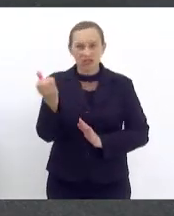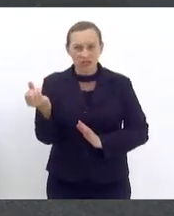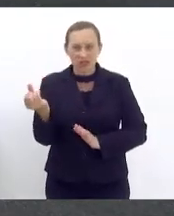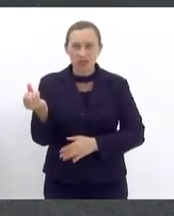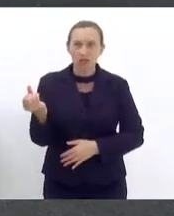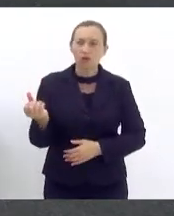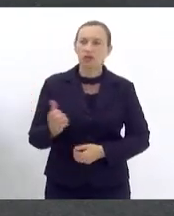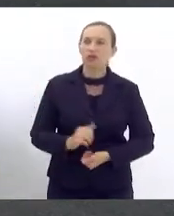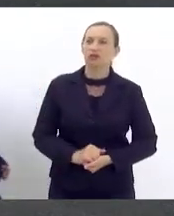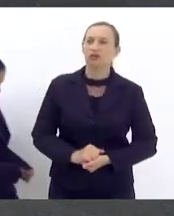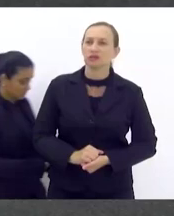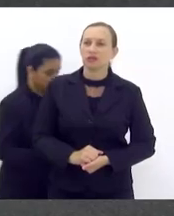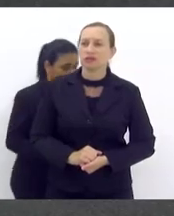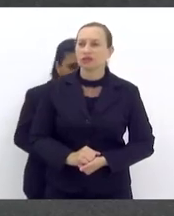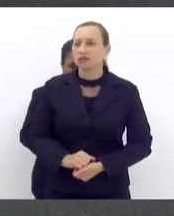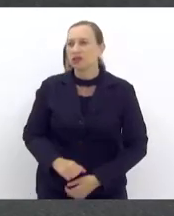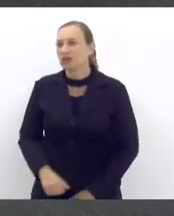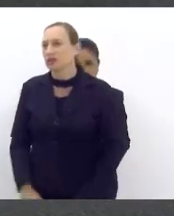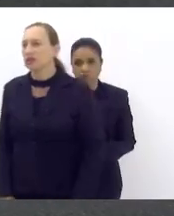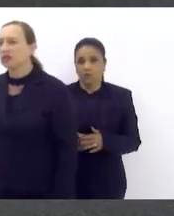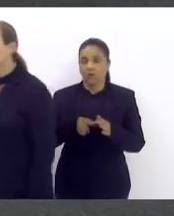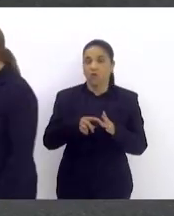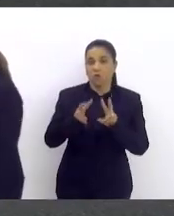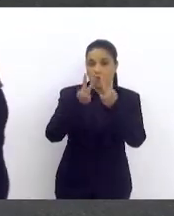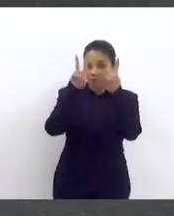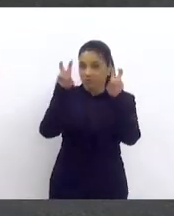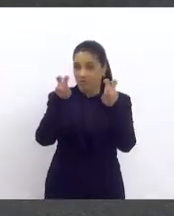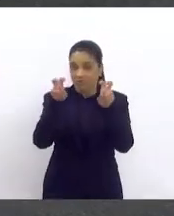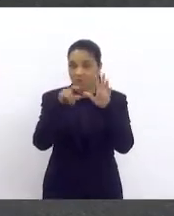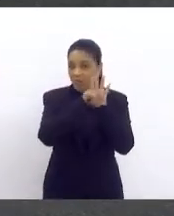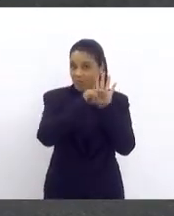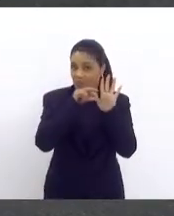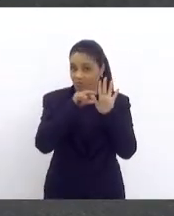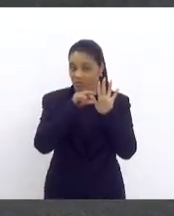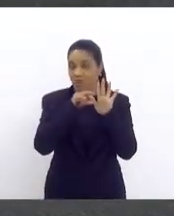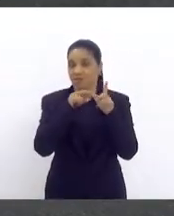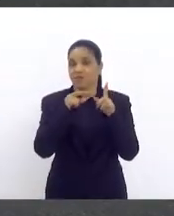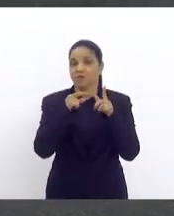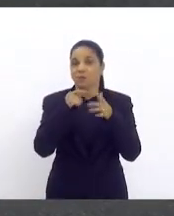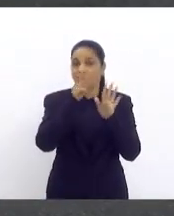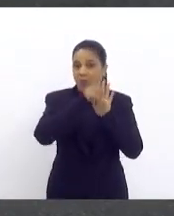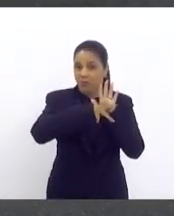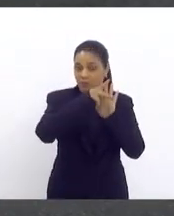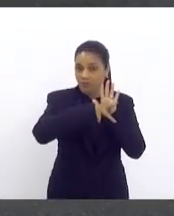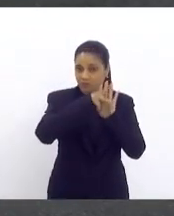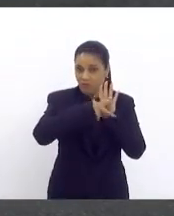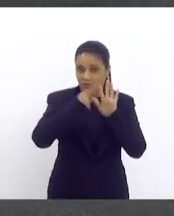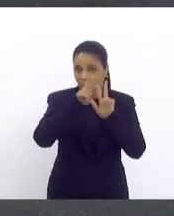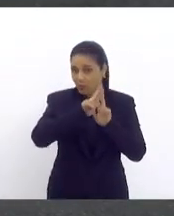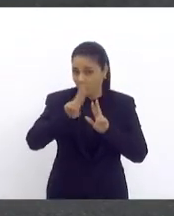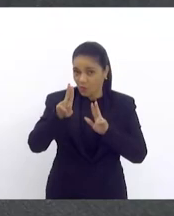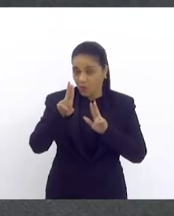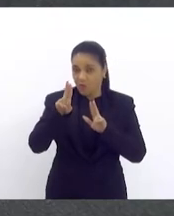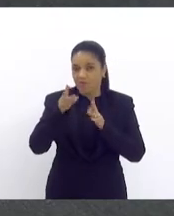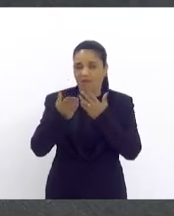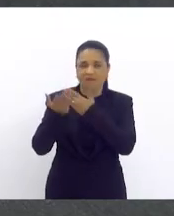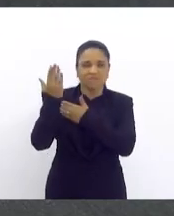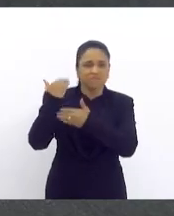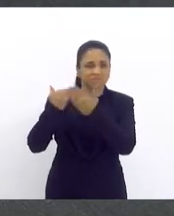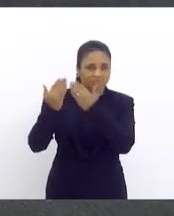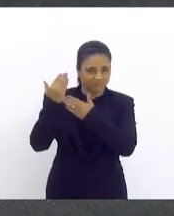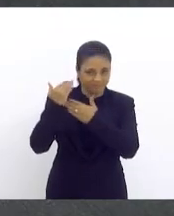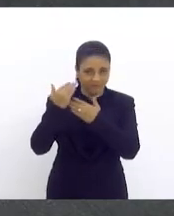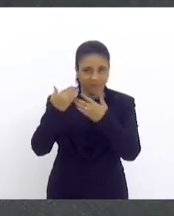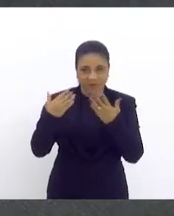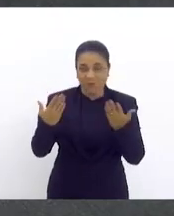portanto A nomenclatura utilizada no projeto era A nomenclatura da época hoje